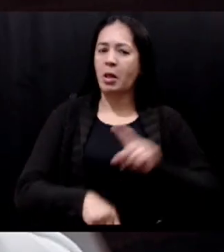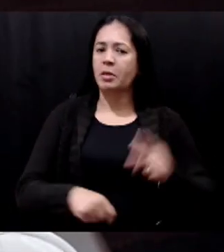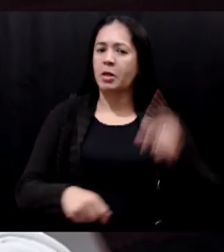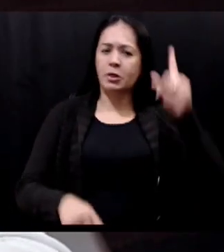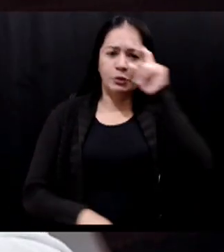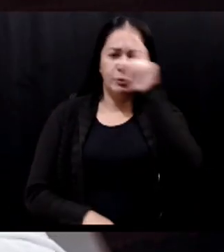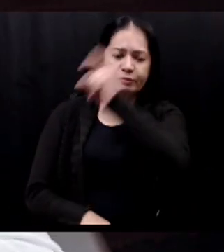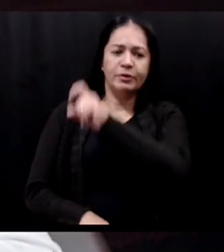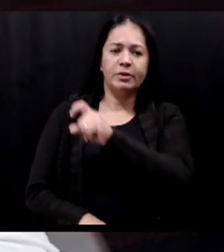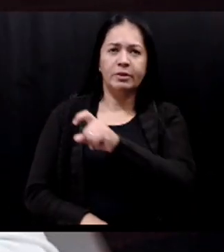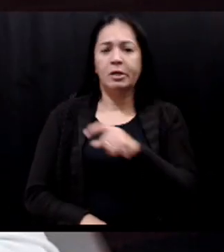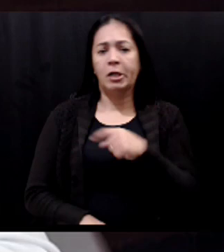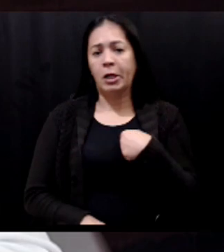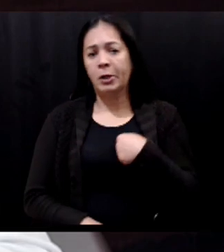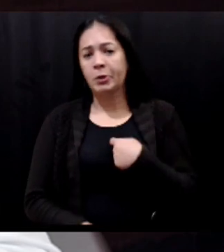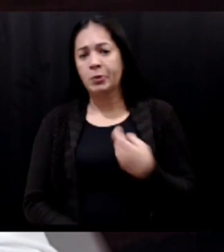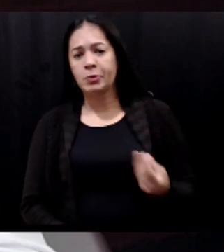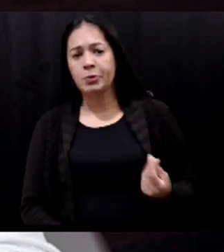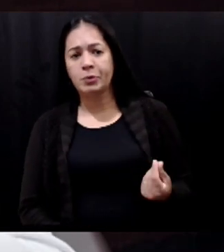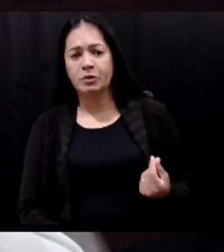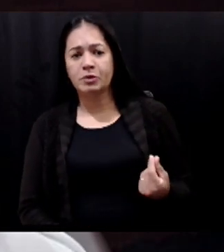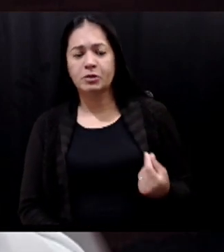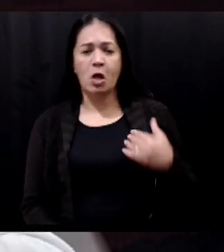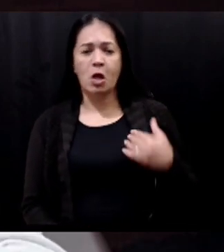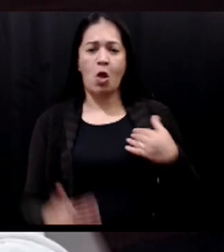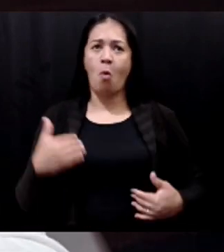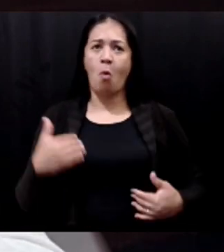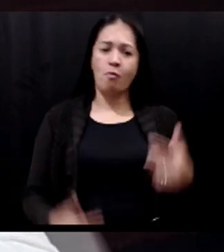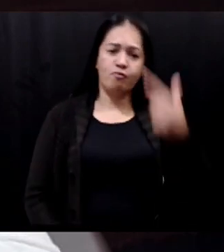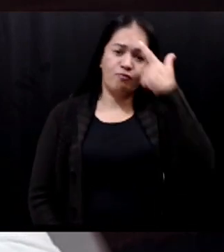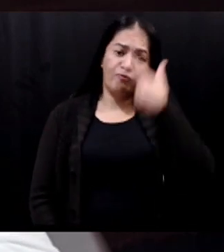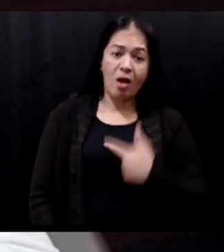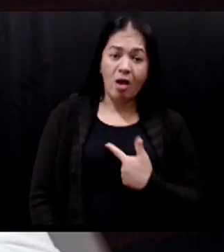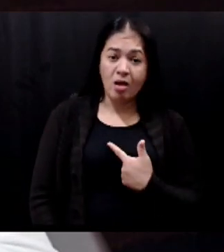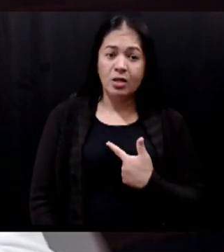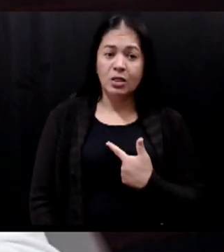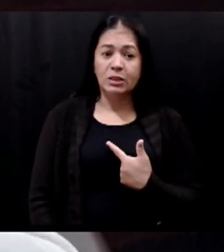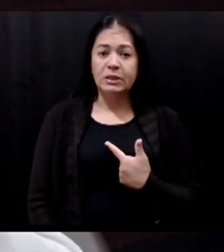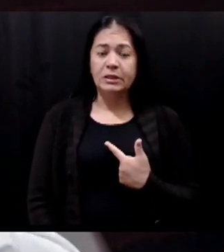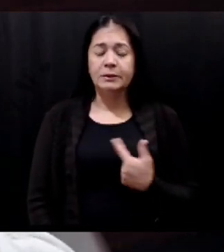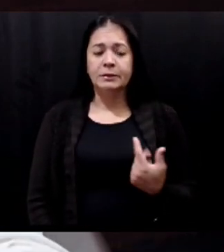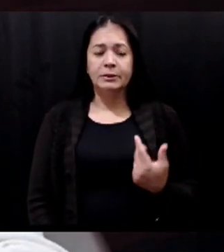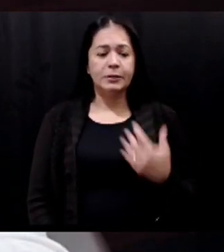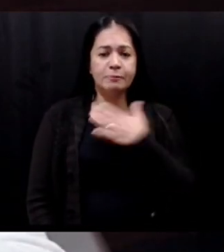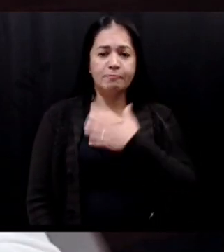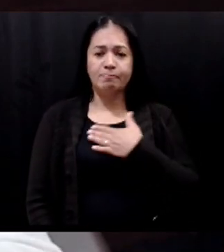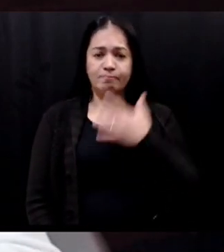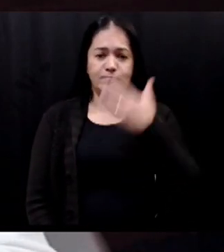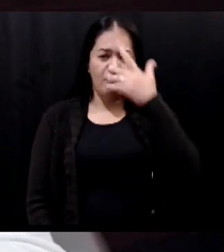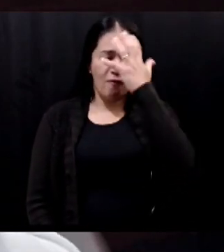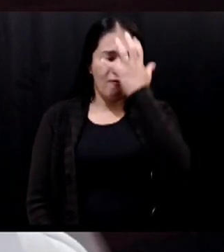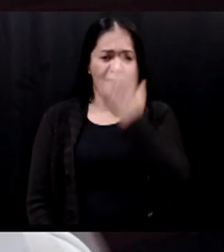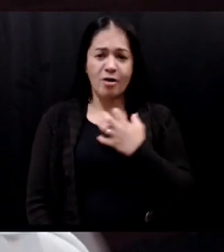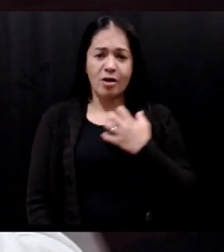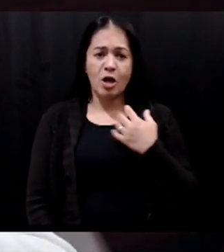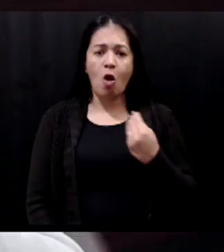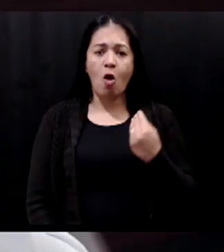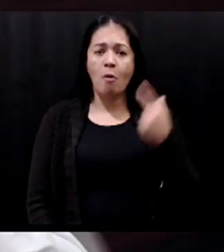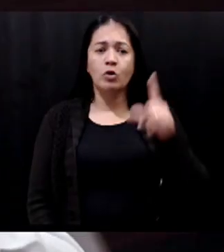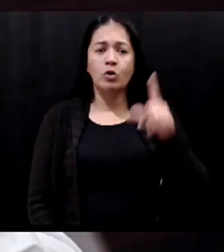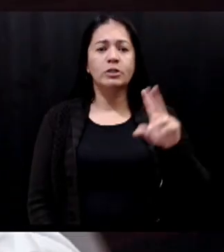eu tenho um corpo feio, eu não sou atraente, eu nunca vou conseguir. Então, se o